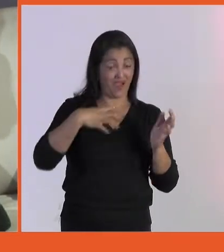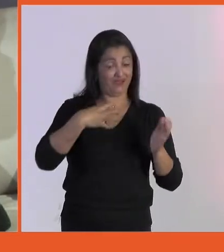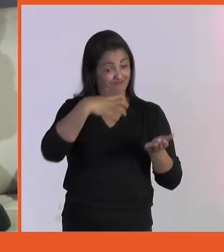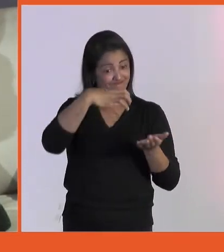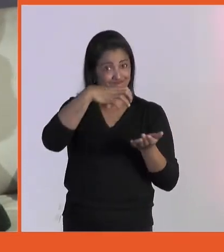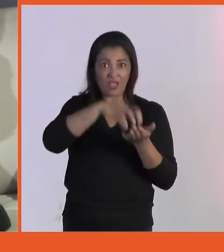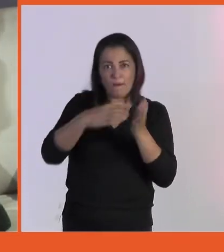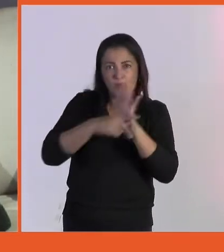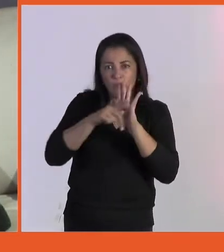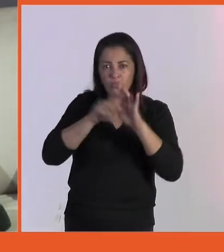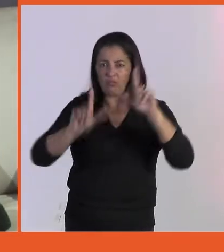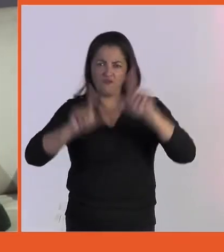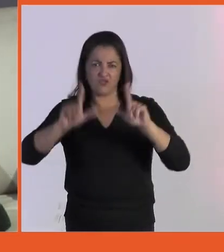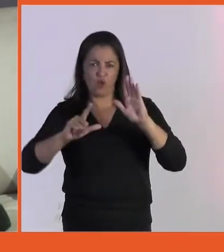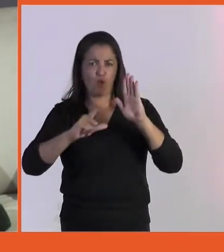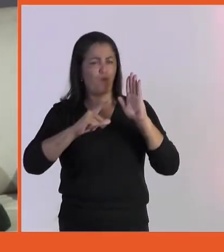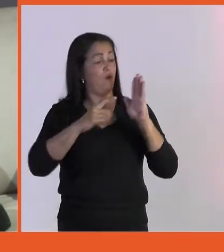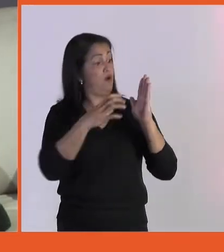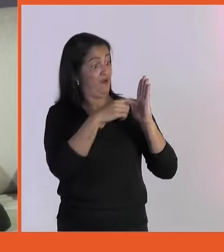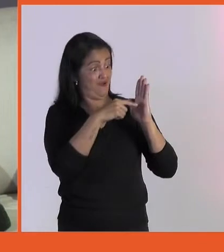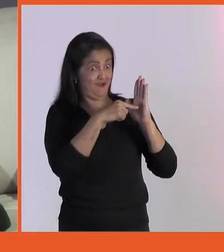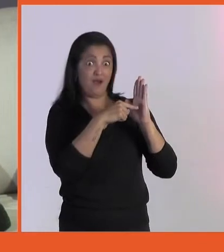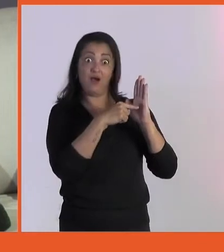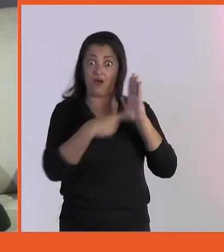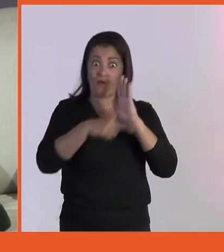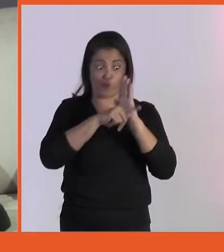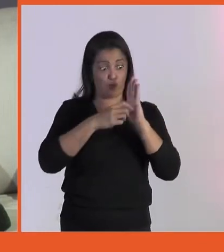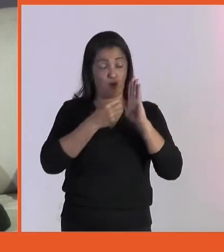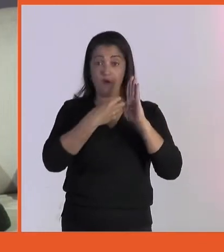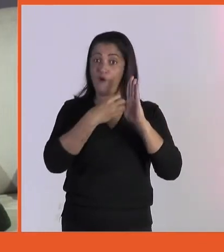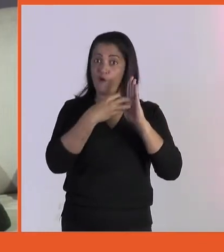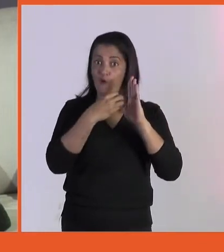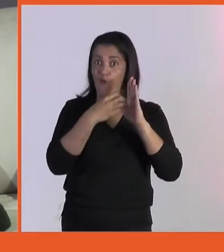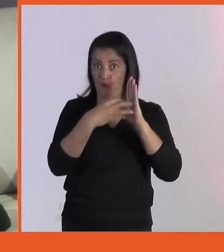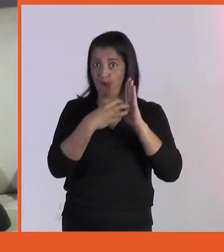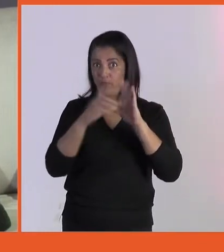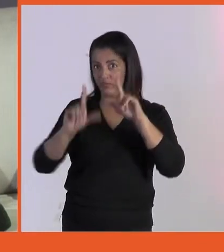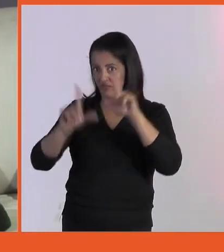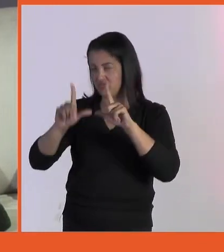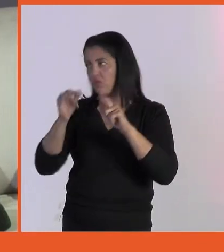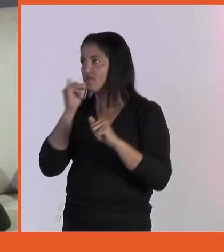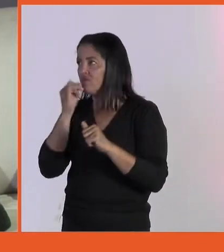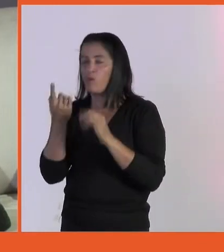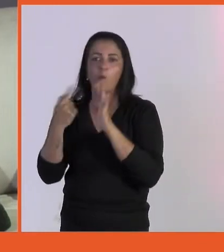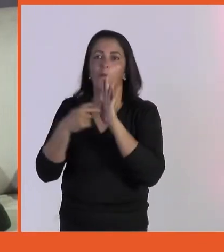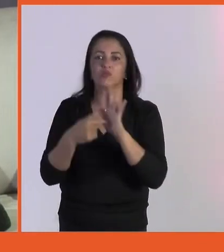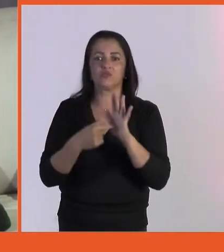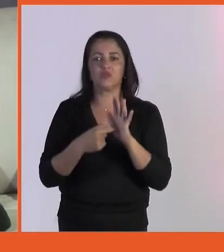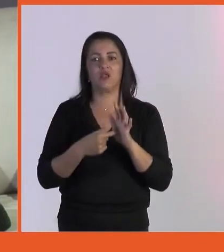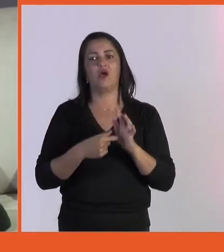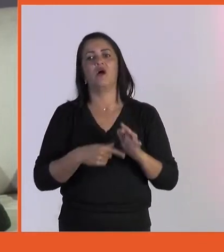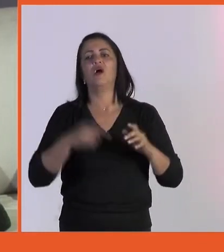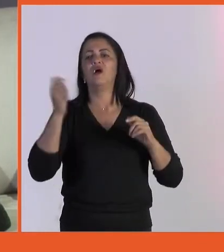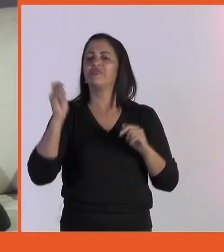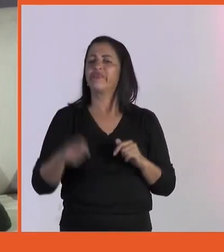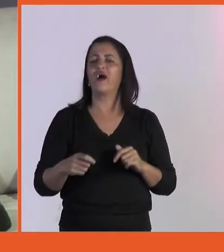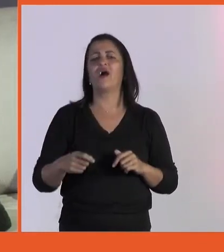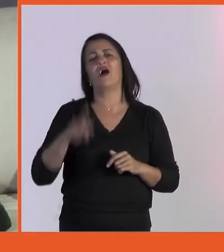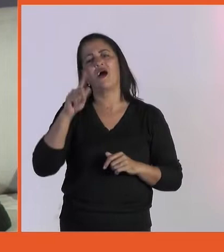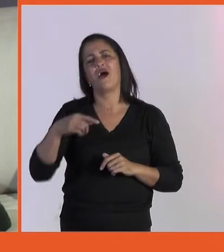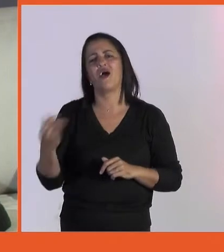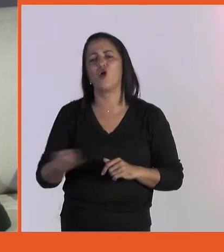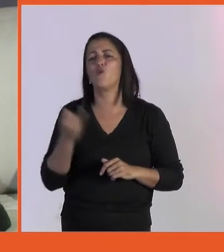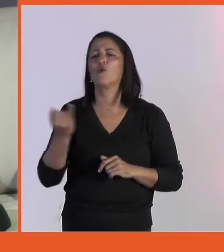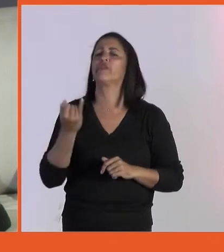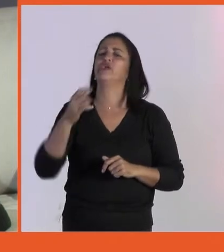está aqui para financiar isso, porque a gente gosta do seu conteúdo. E eu acho que esse entendimento é muito importante, porque não tem